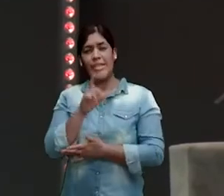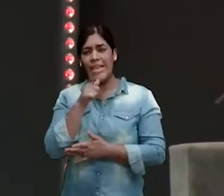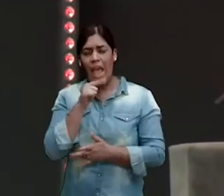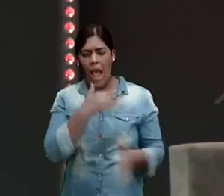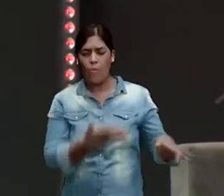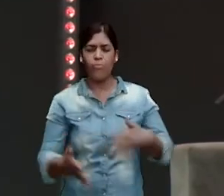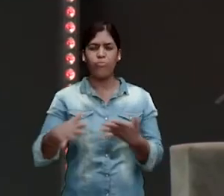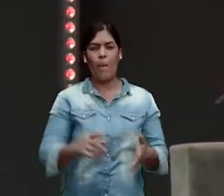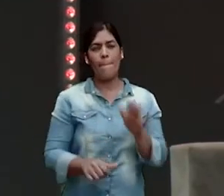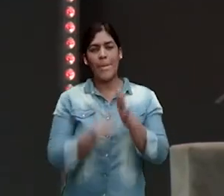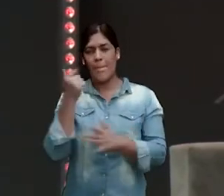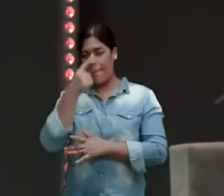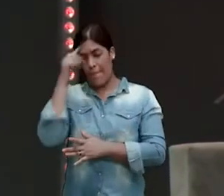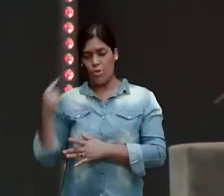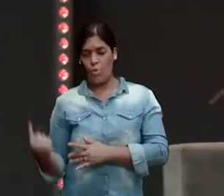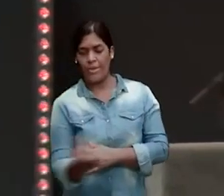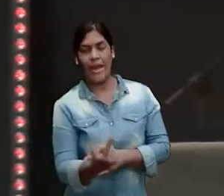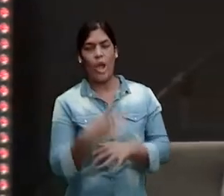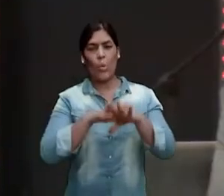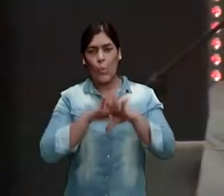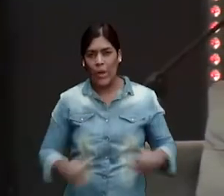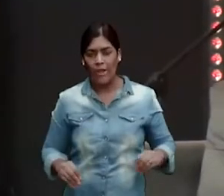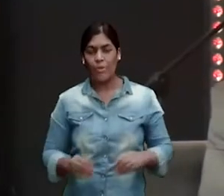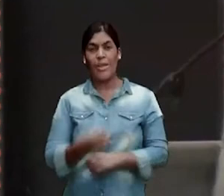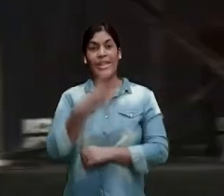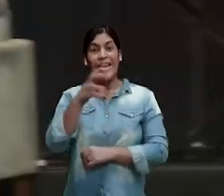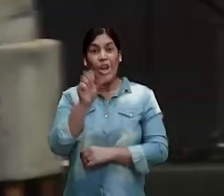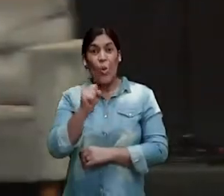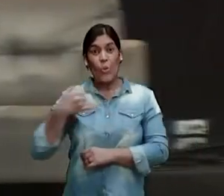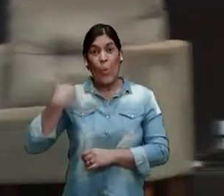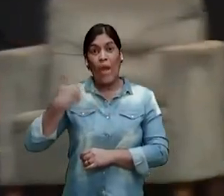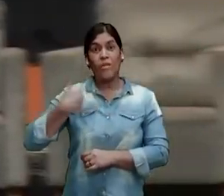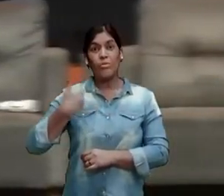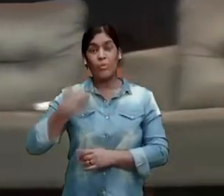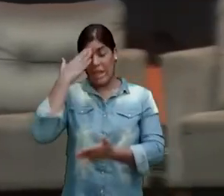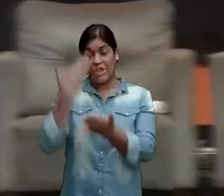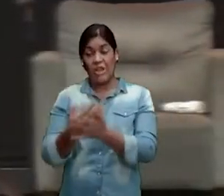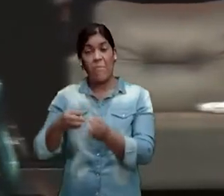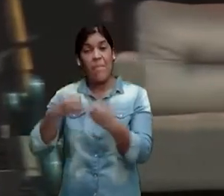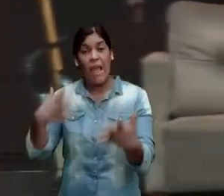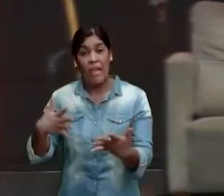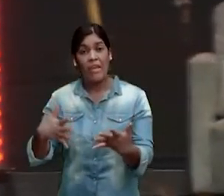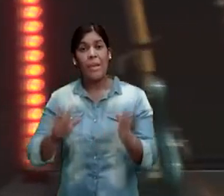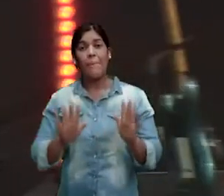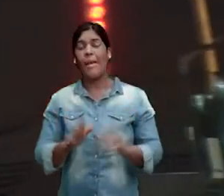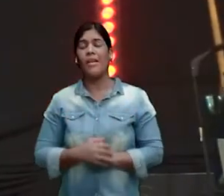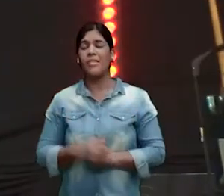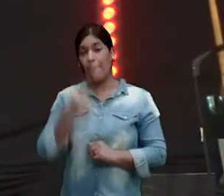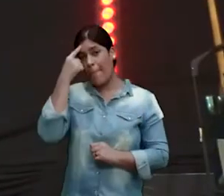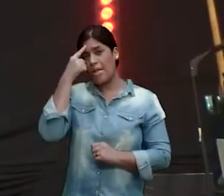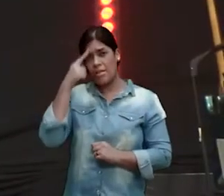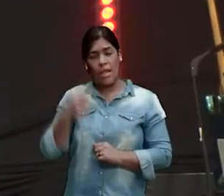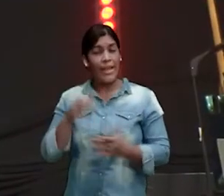primeiro que entrar seria apurado 38 anos acreditando uma mentira tem muito casamento que não vai mudar porque você não está acreditando que